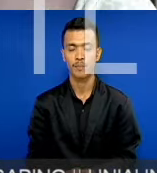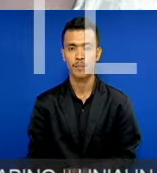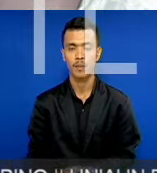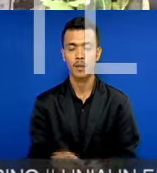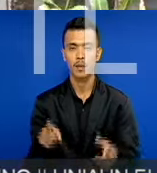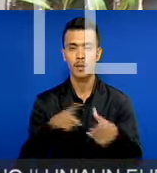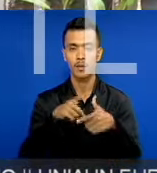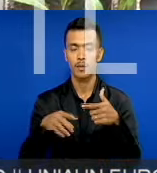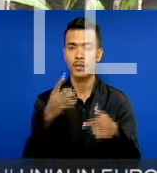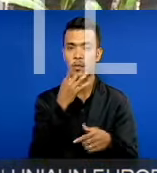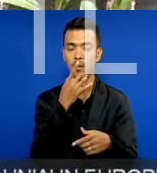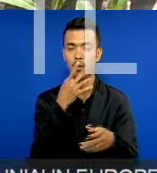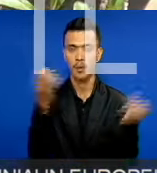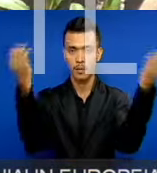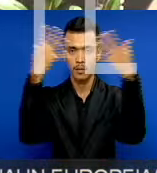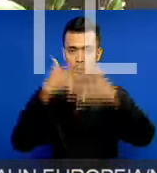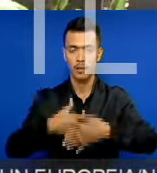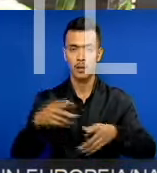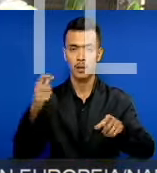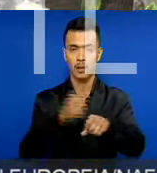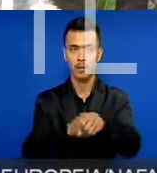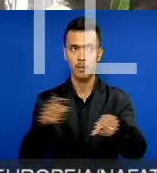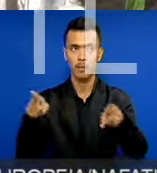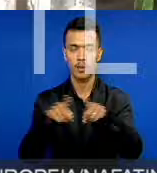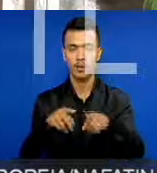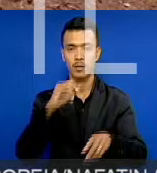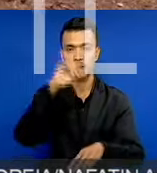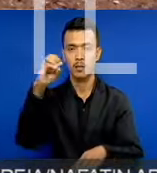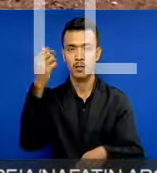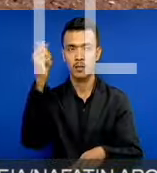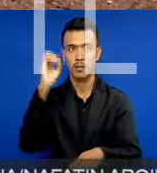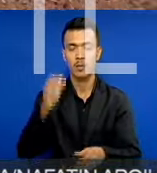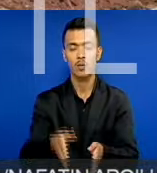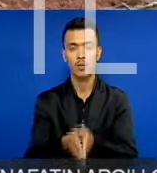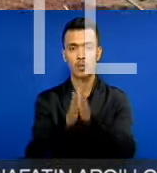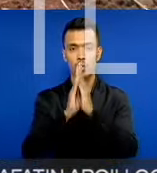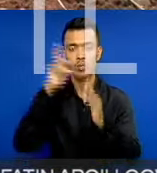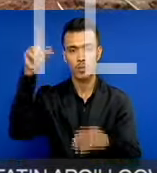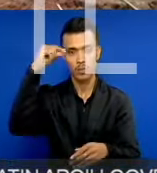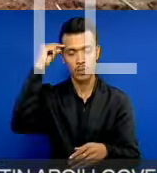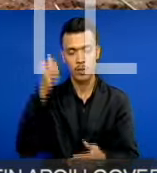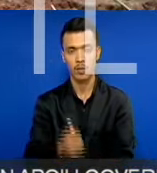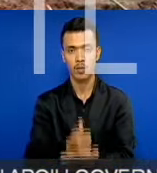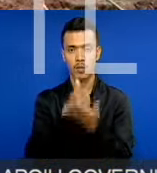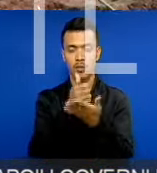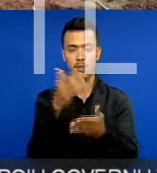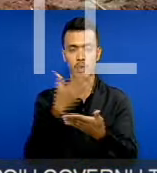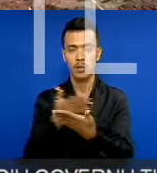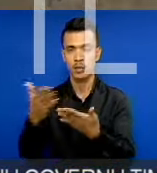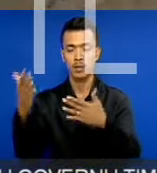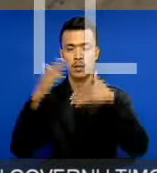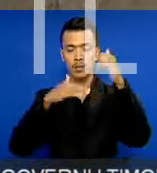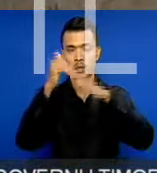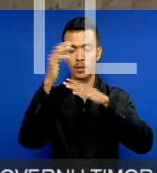ahi mate tang. Ia tempo nessa cidade da João Soares Pereira husu governo. Tem que apoio material construção para vítima de